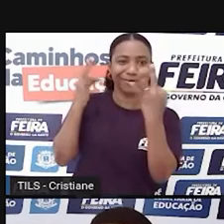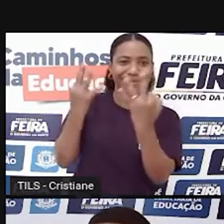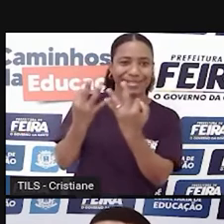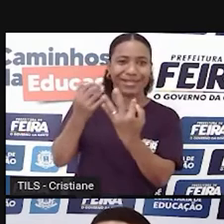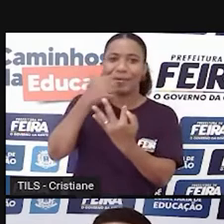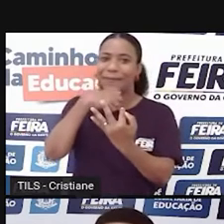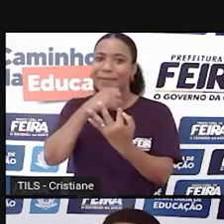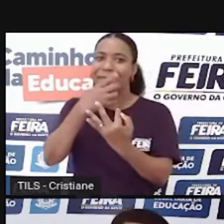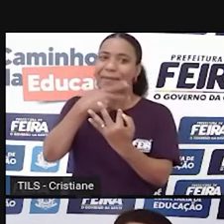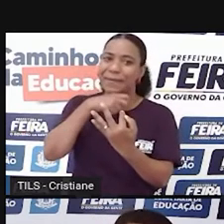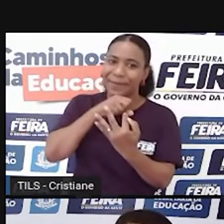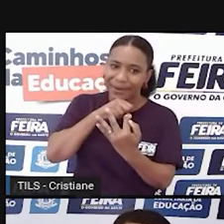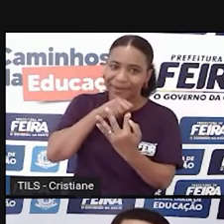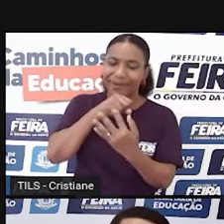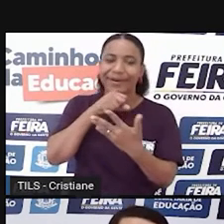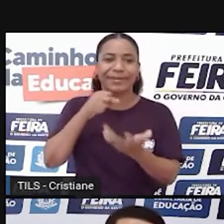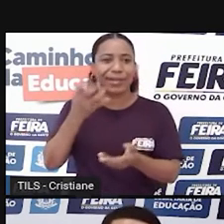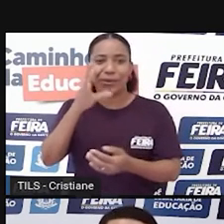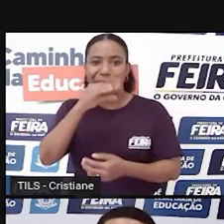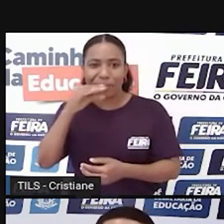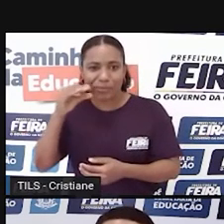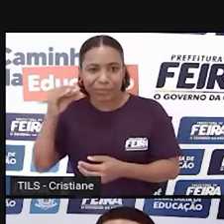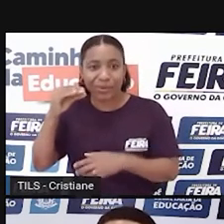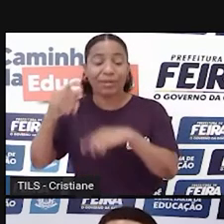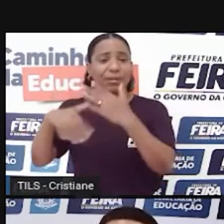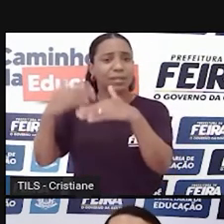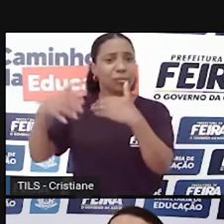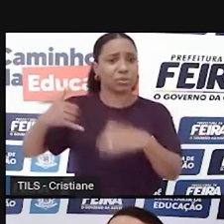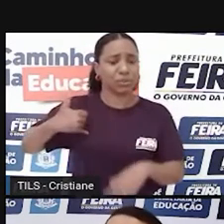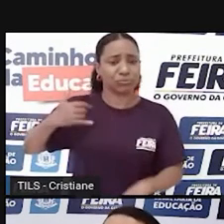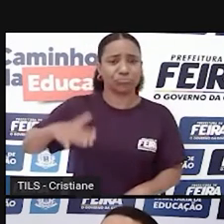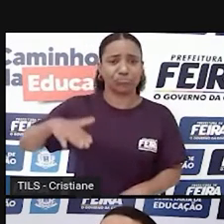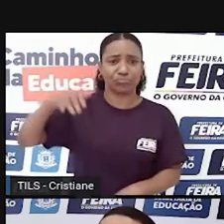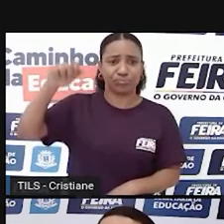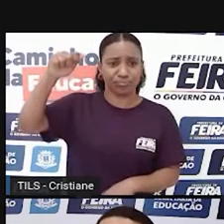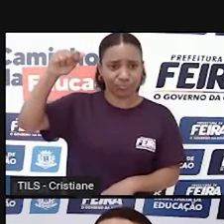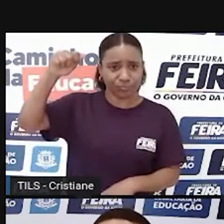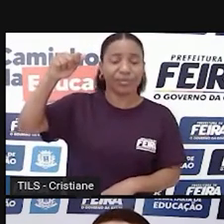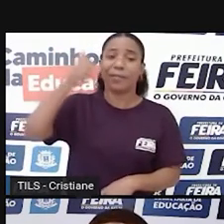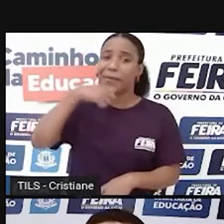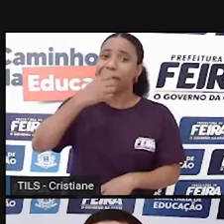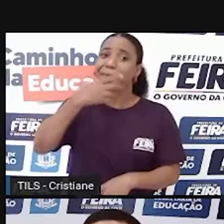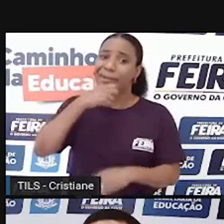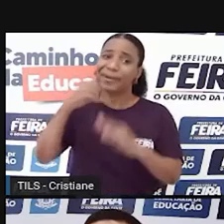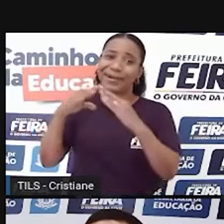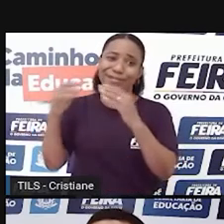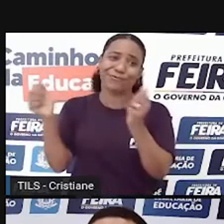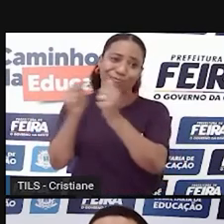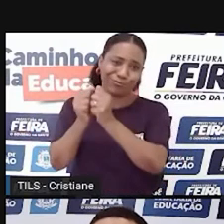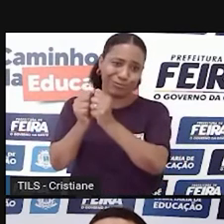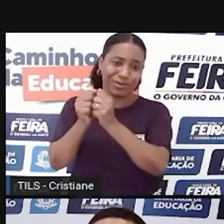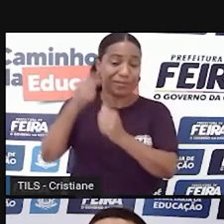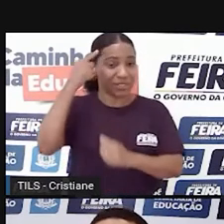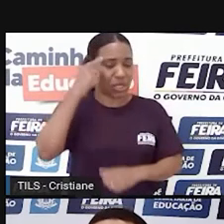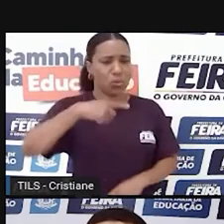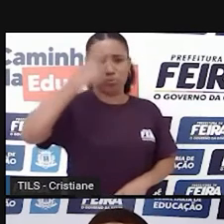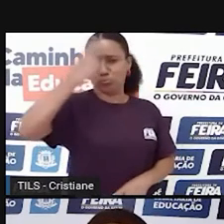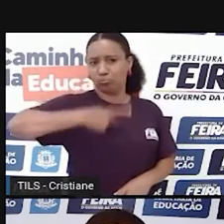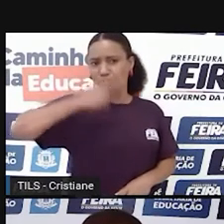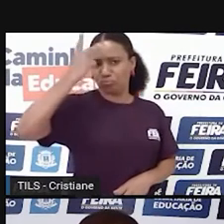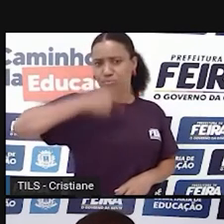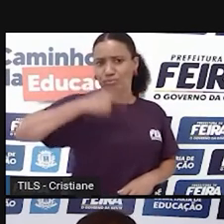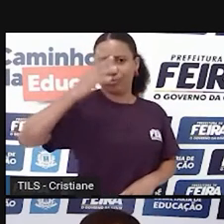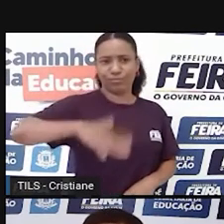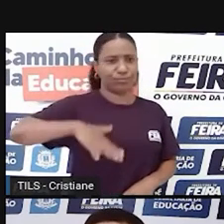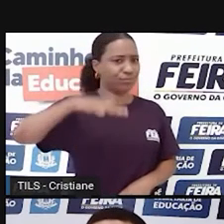de sou adulto, sou responsável pelos meus atos, pago as minhas contas, né? Sou independente. Essa